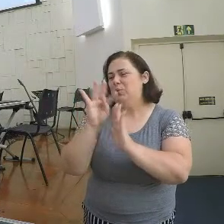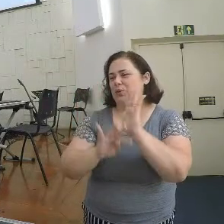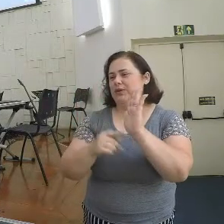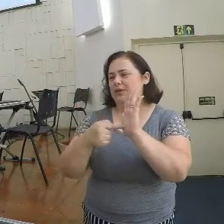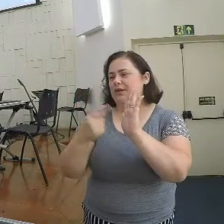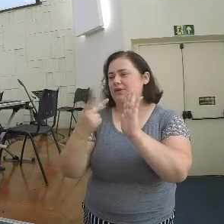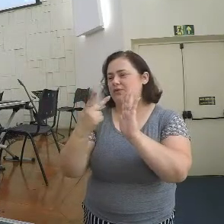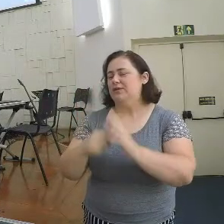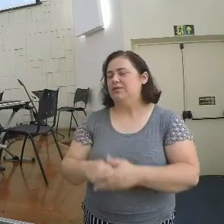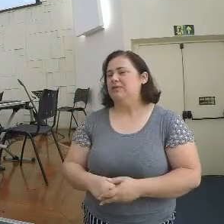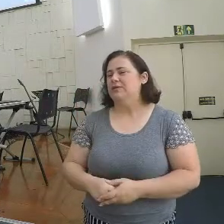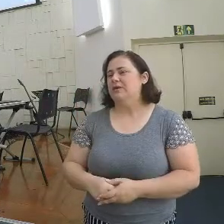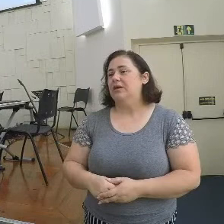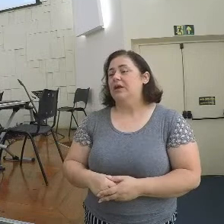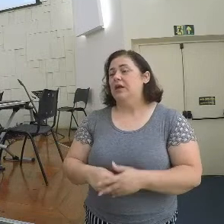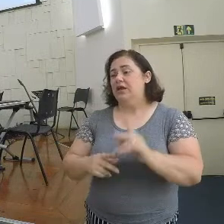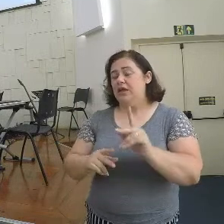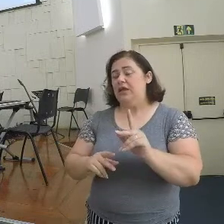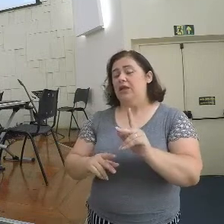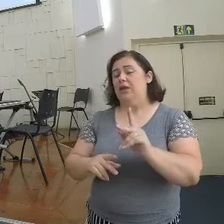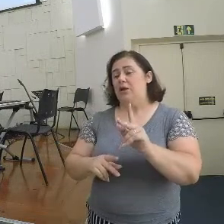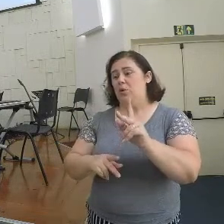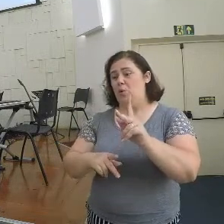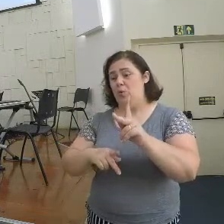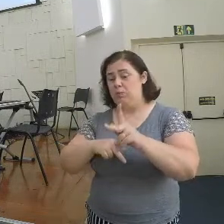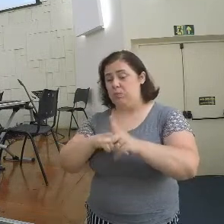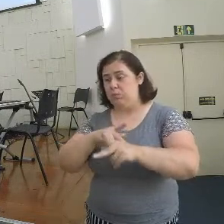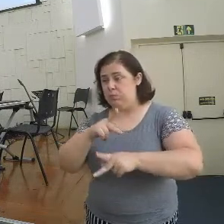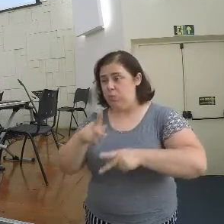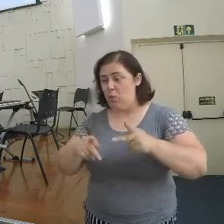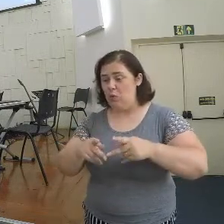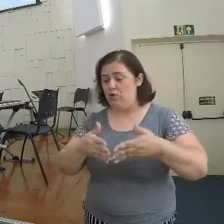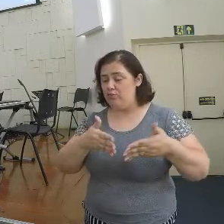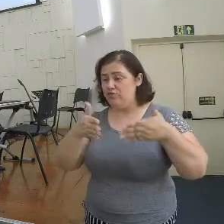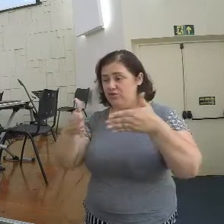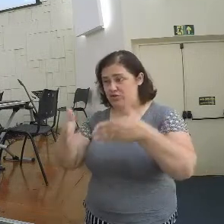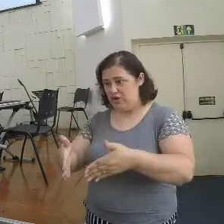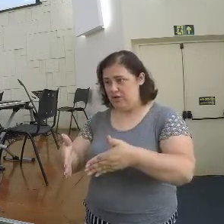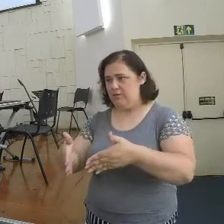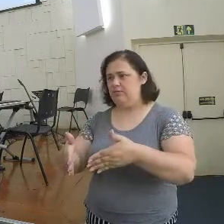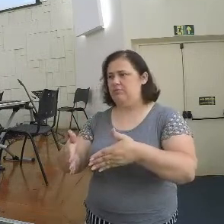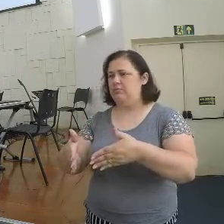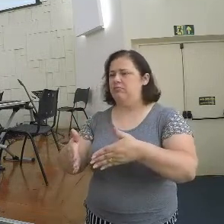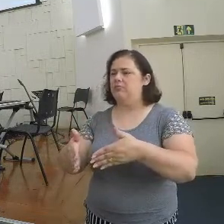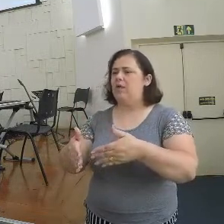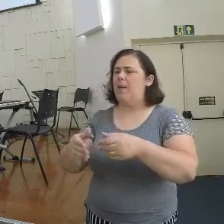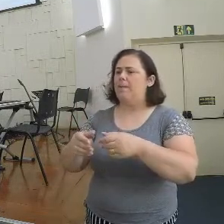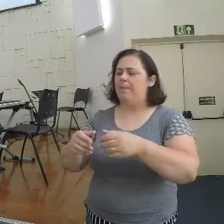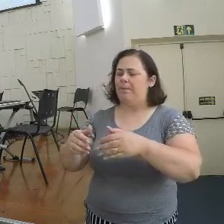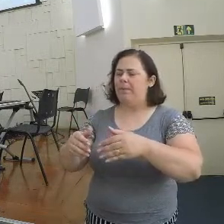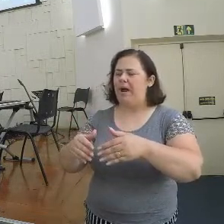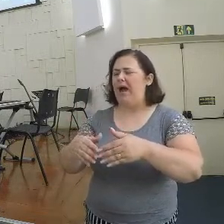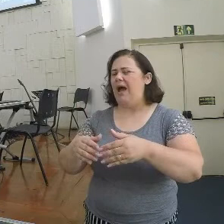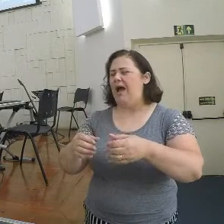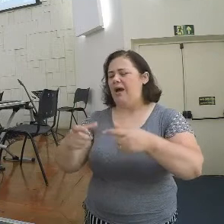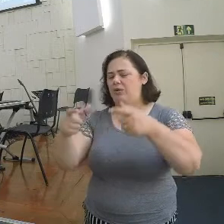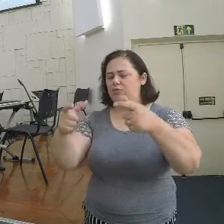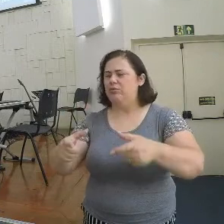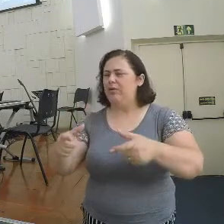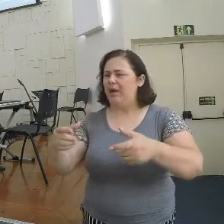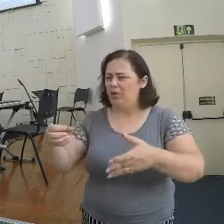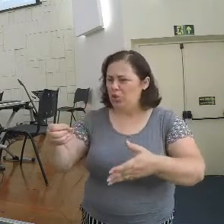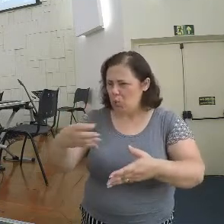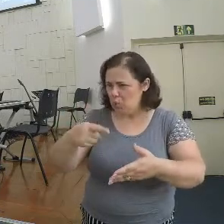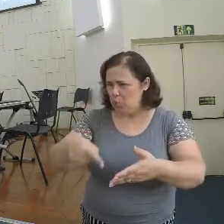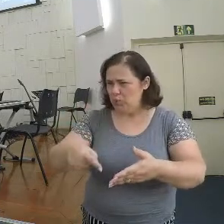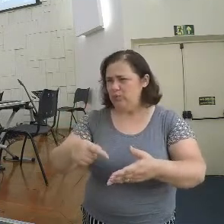O meu pai vivia de modo errante, versículo 5. Arameu é aquele que vem de Arã. Mas na língua hebraica, irmãos,